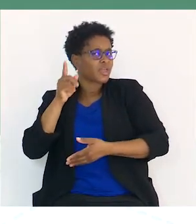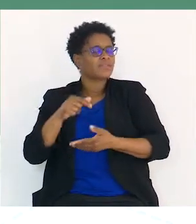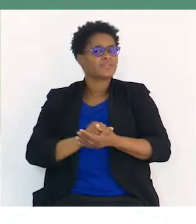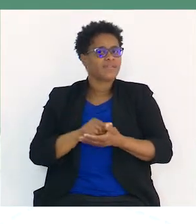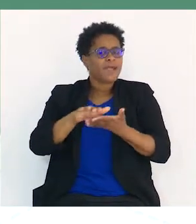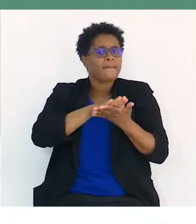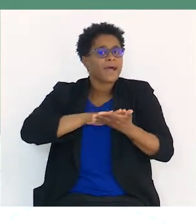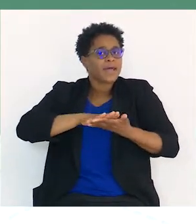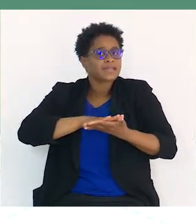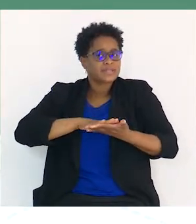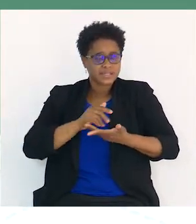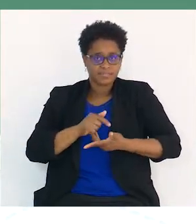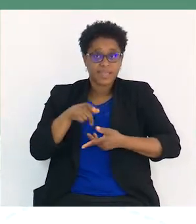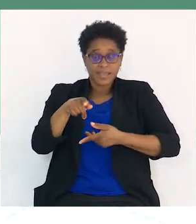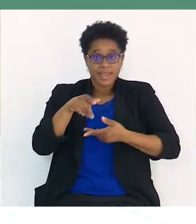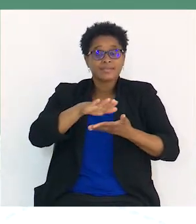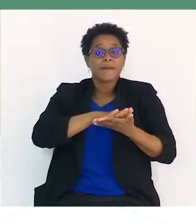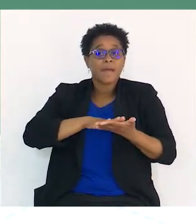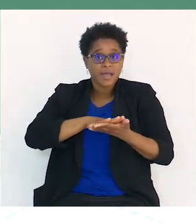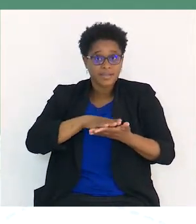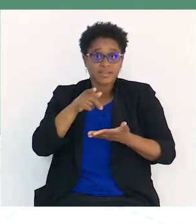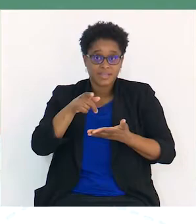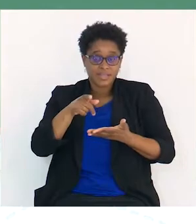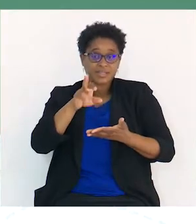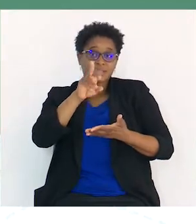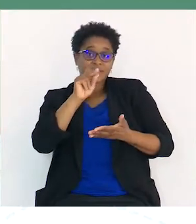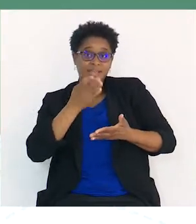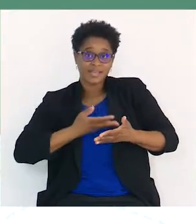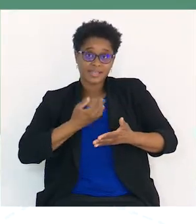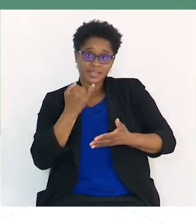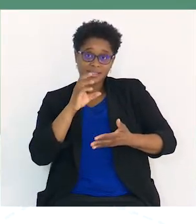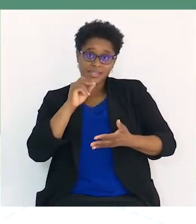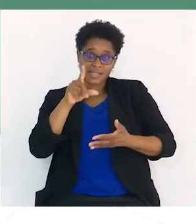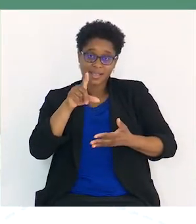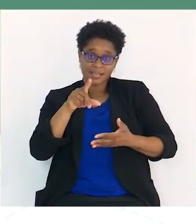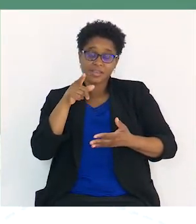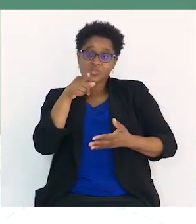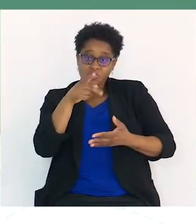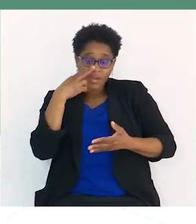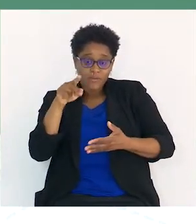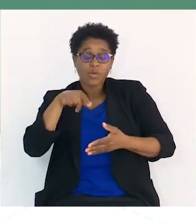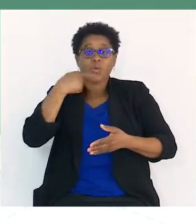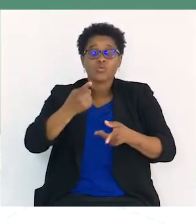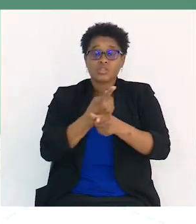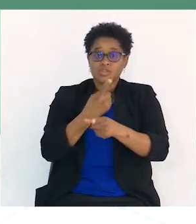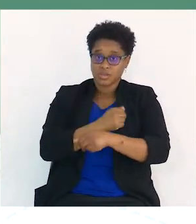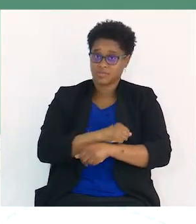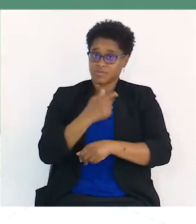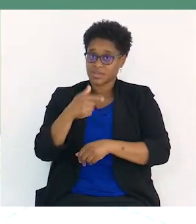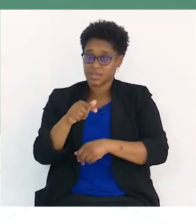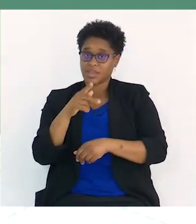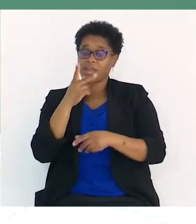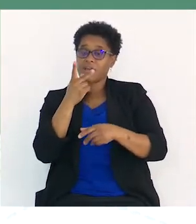base. E dessa base, ou então desse radical, tu vais encontrar outros elementos. Vais encontrar a